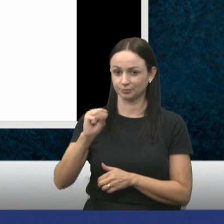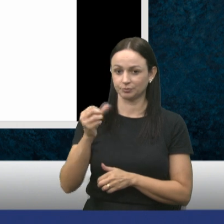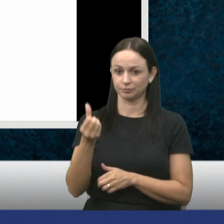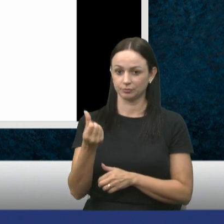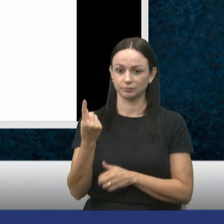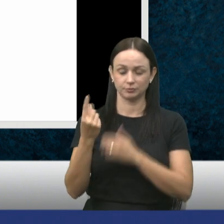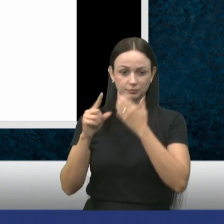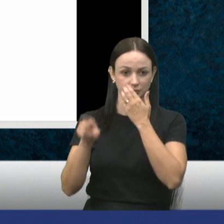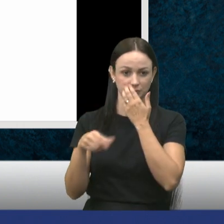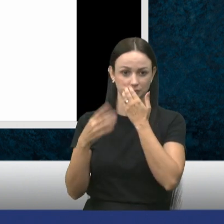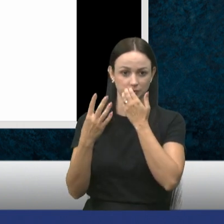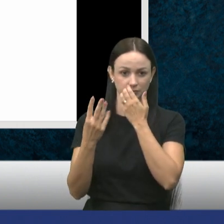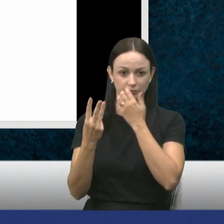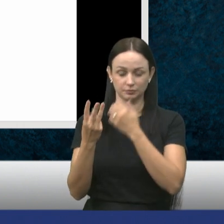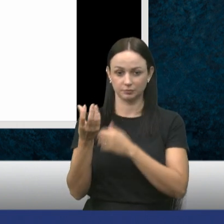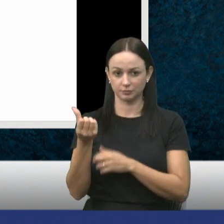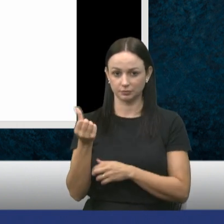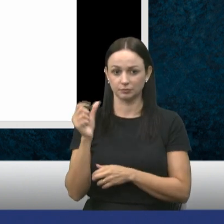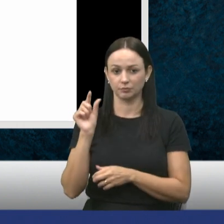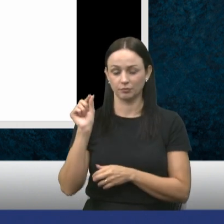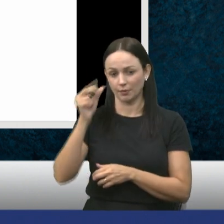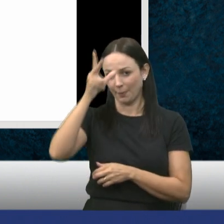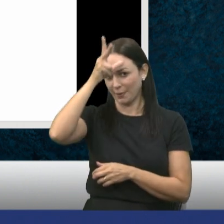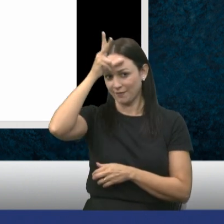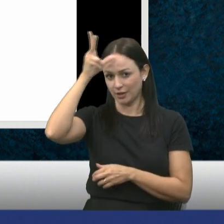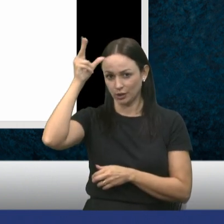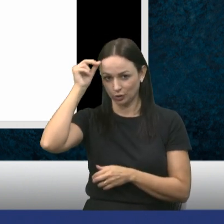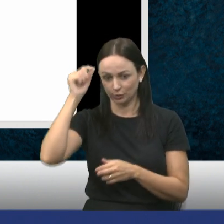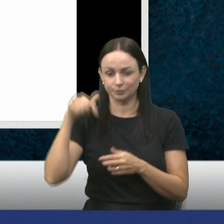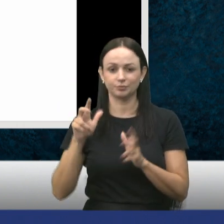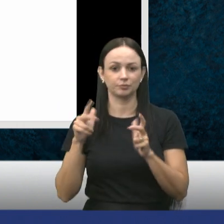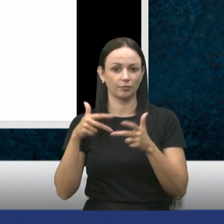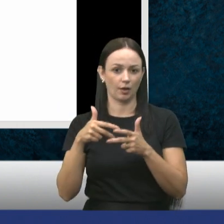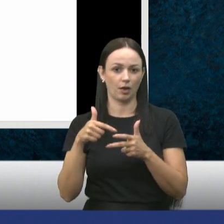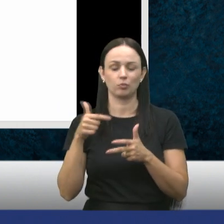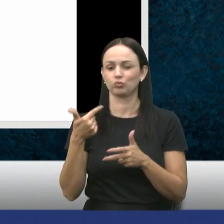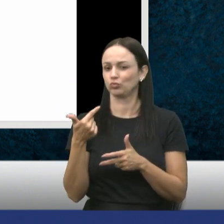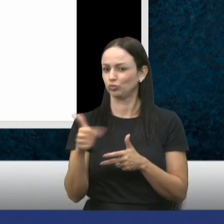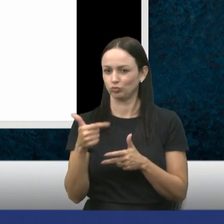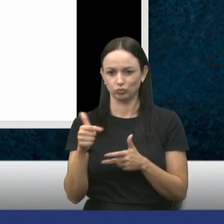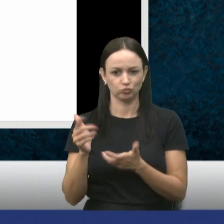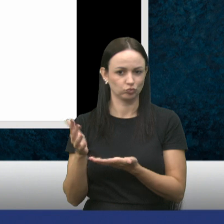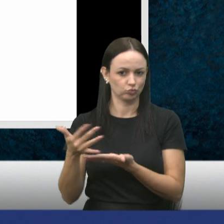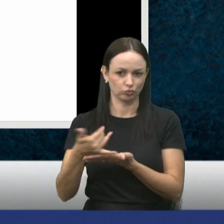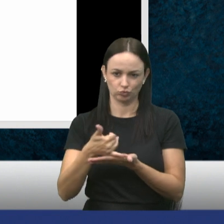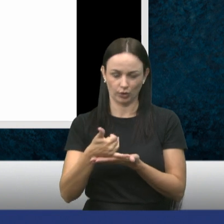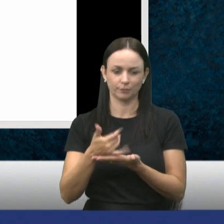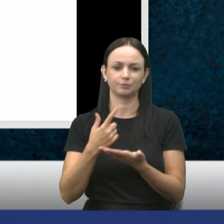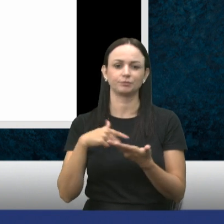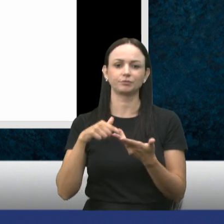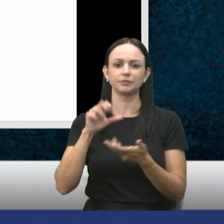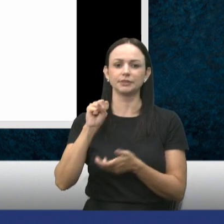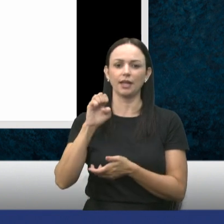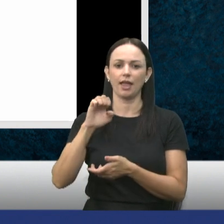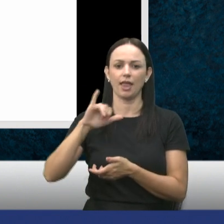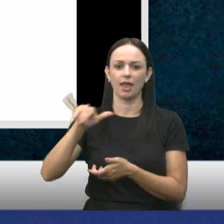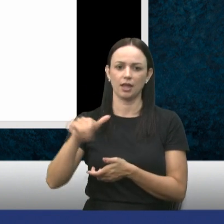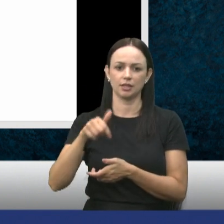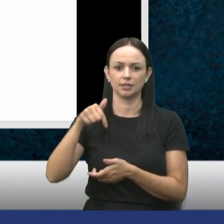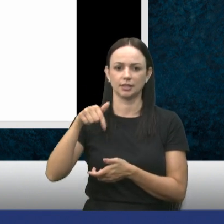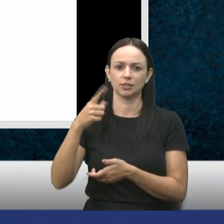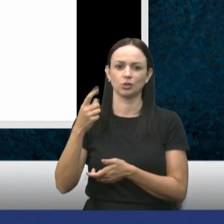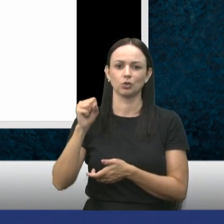861, 436 em relação à prefeitura, né? A Câmara não teve receita e o SAIN já teve